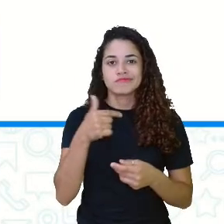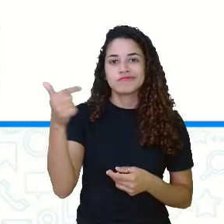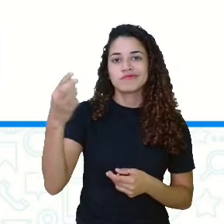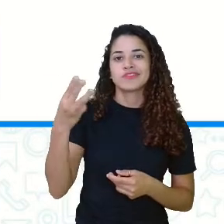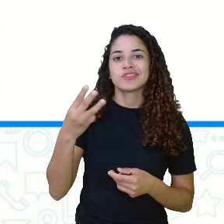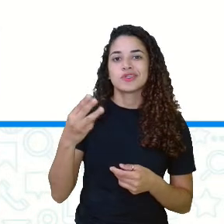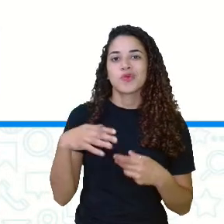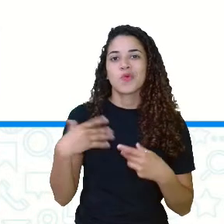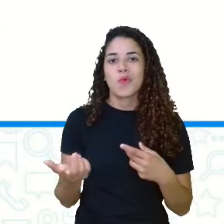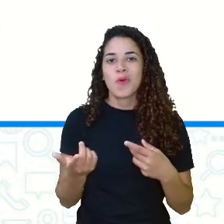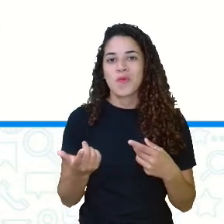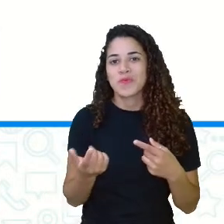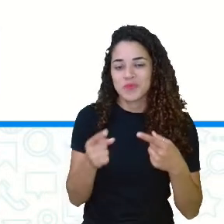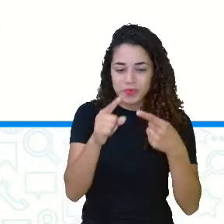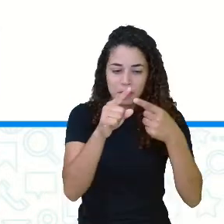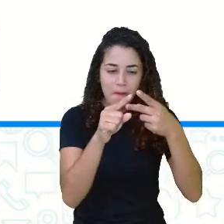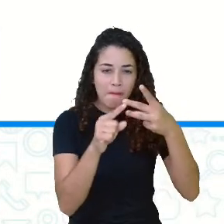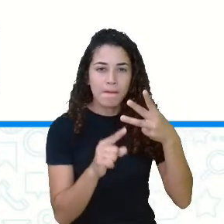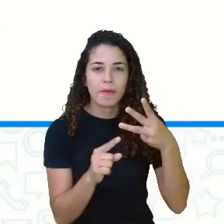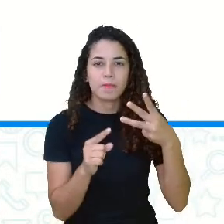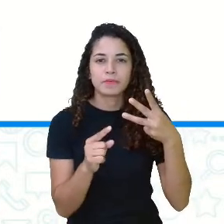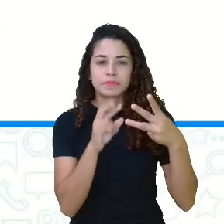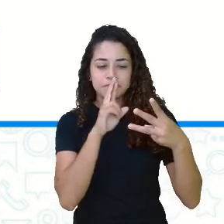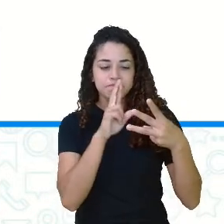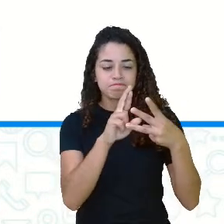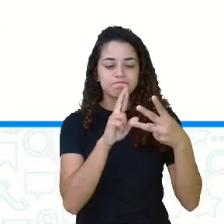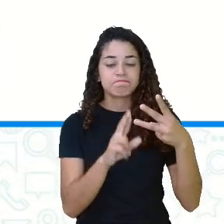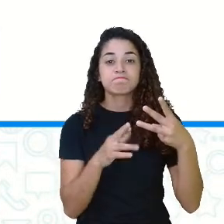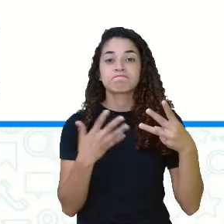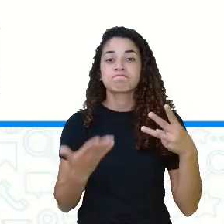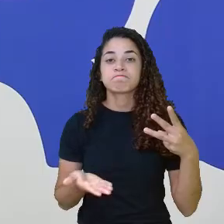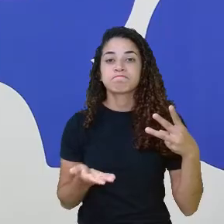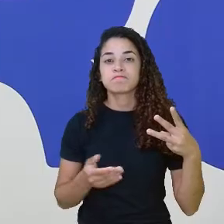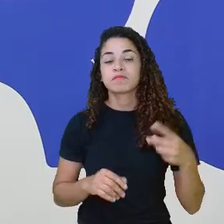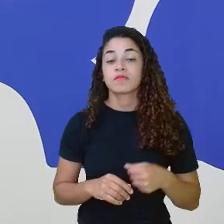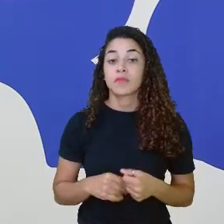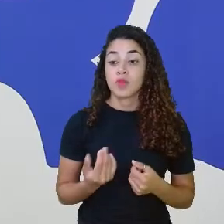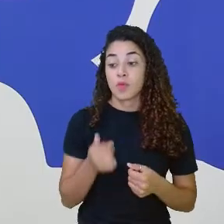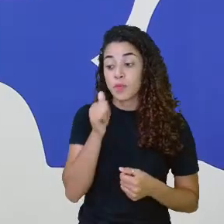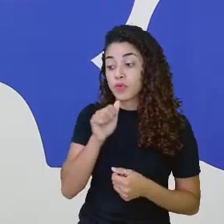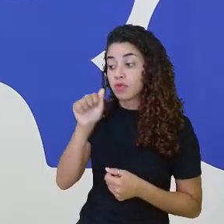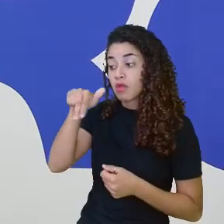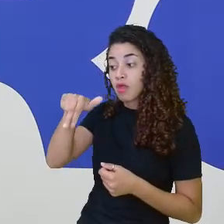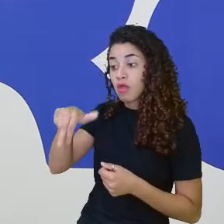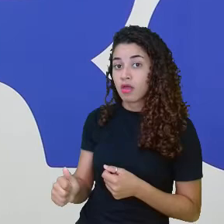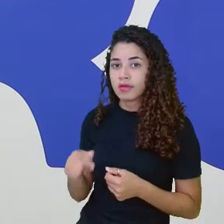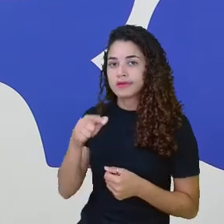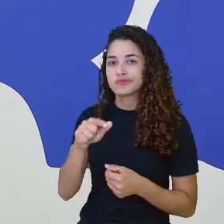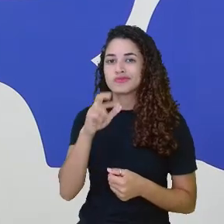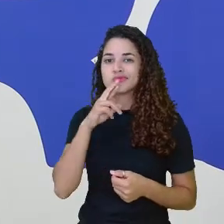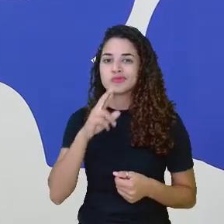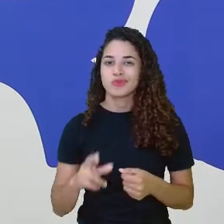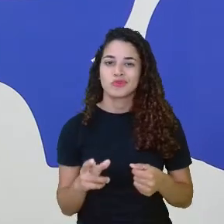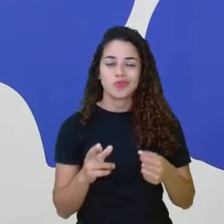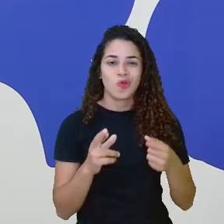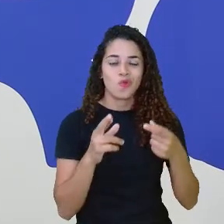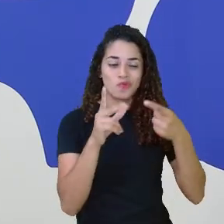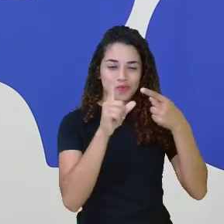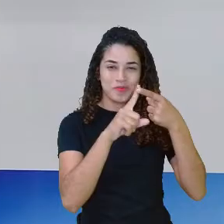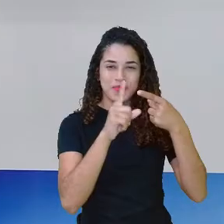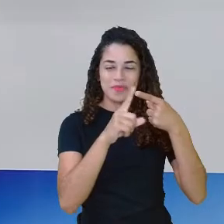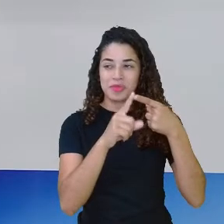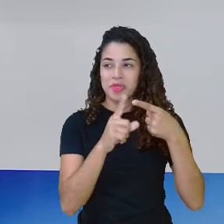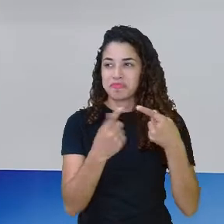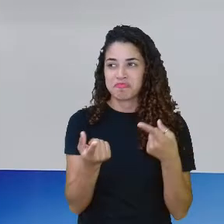2 ou a 3? A Ana aqui colocou 1. O 1, vamos